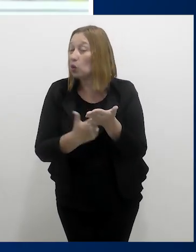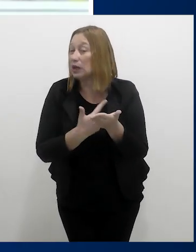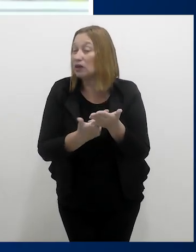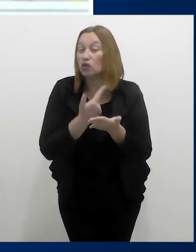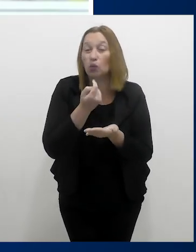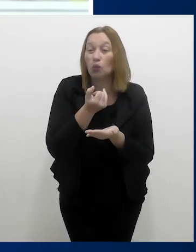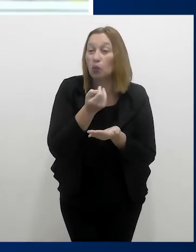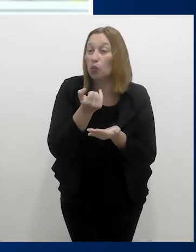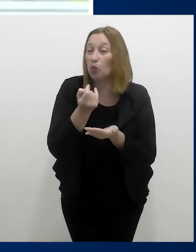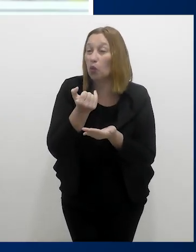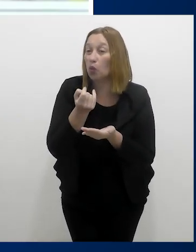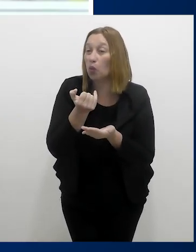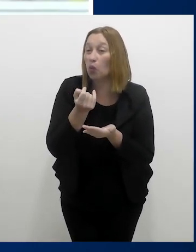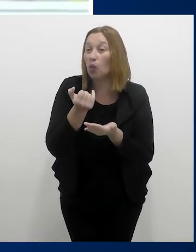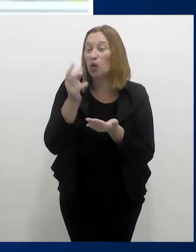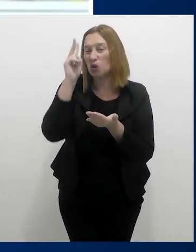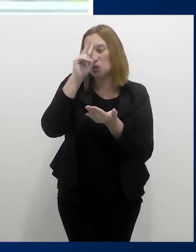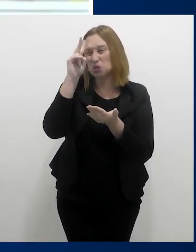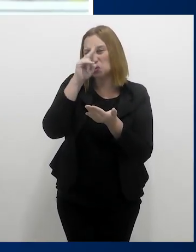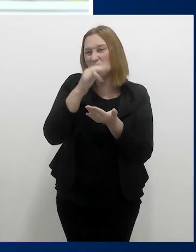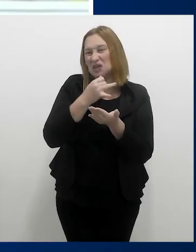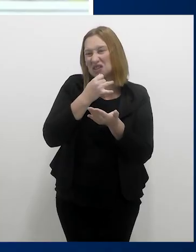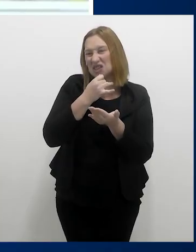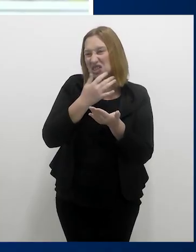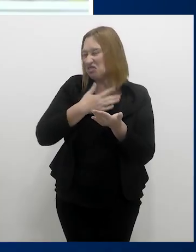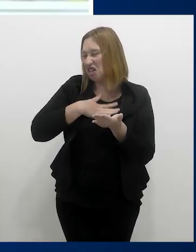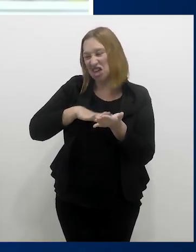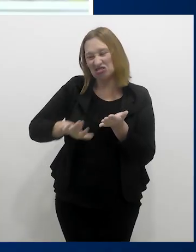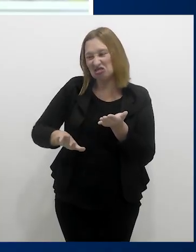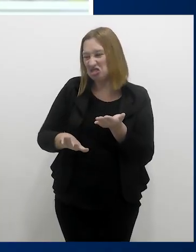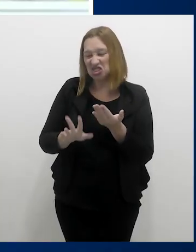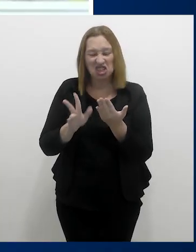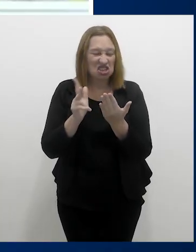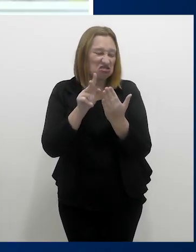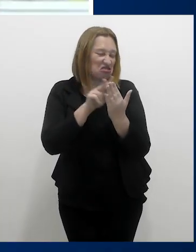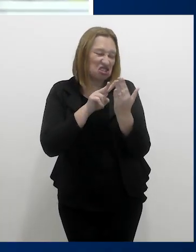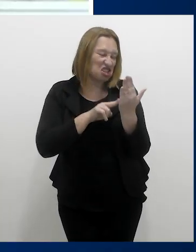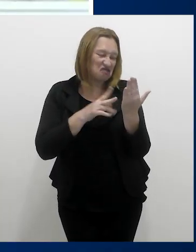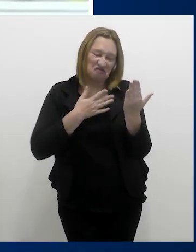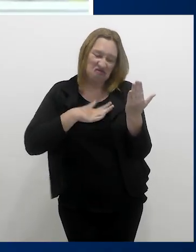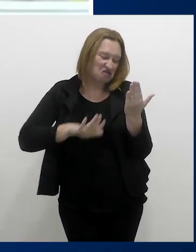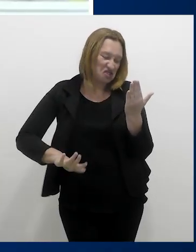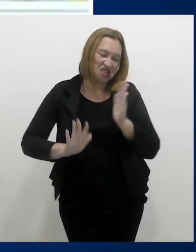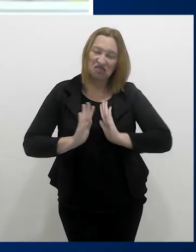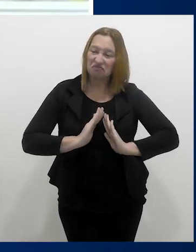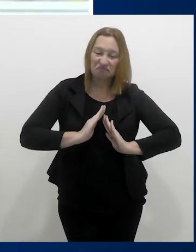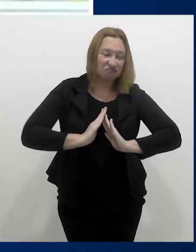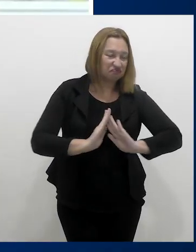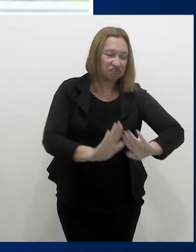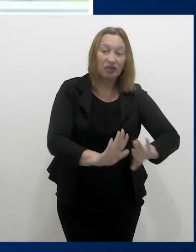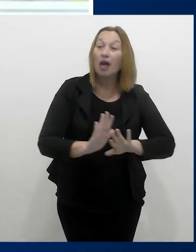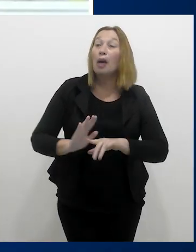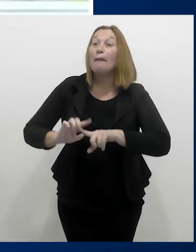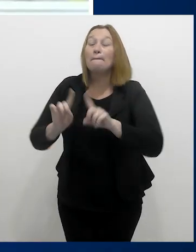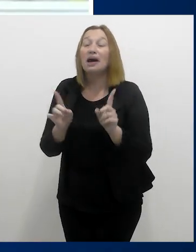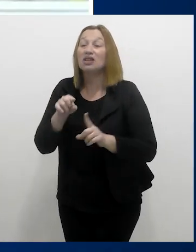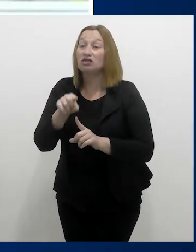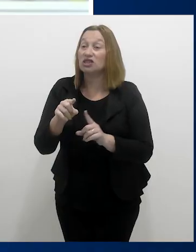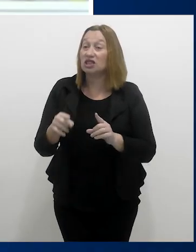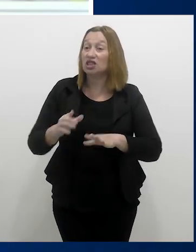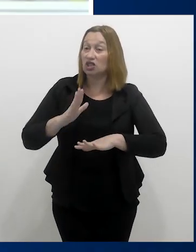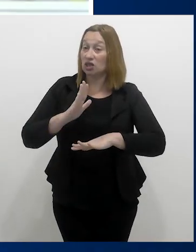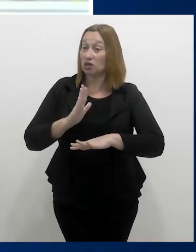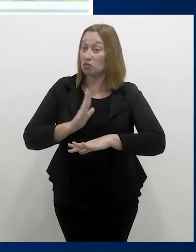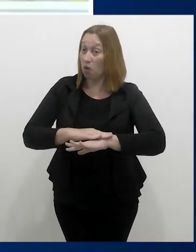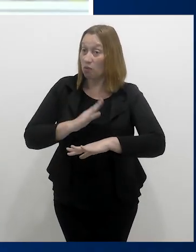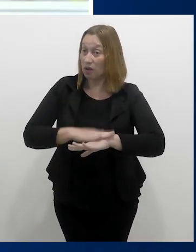um pouco, já com uma história triste, você não vai falar, eu não gostei desse livro, ele me... Agora, quando você chega